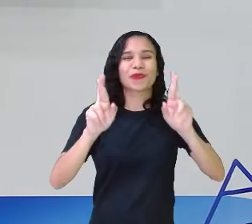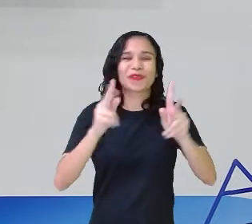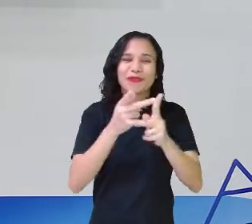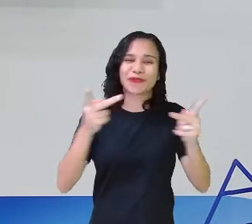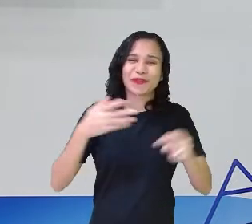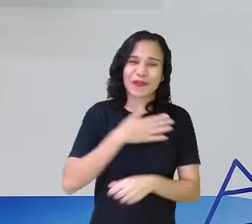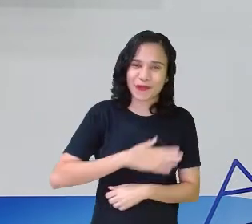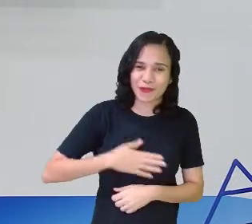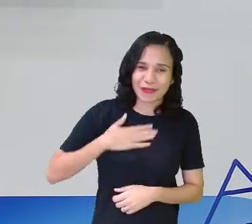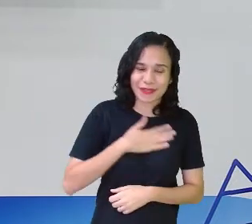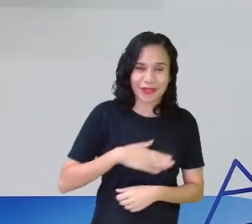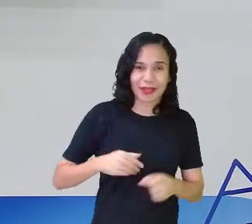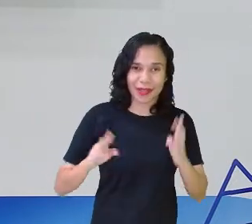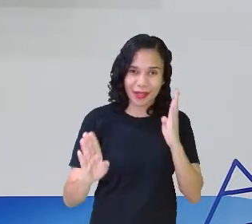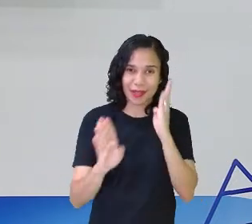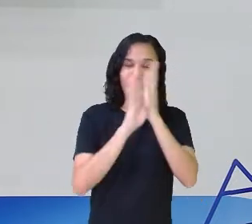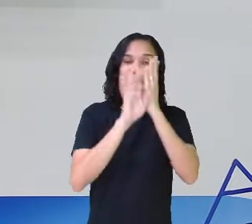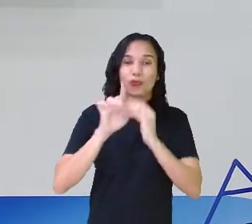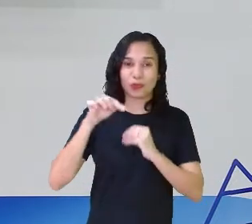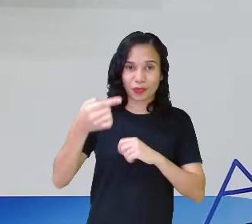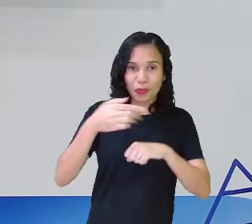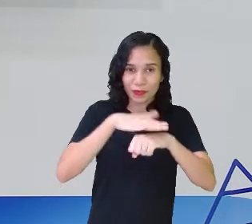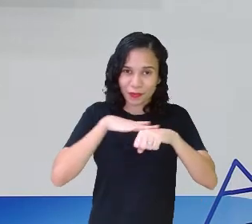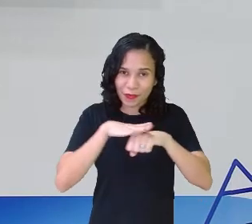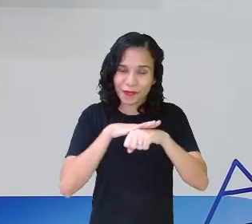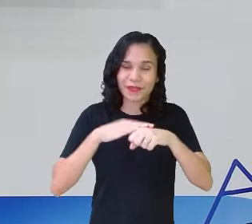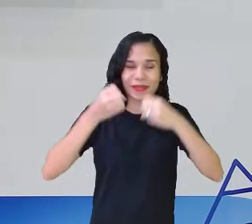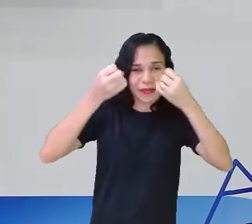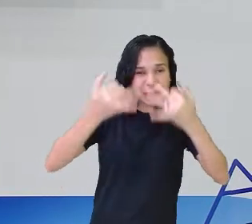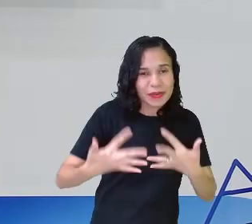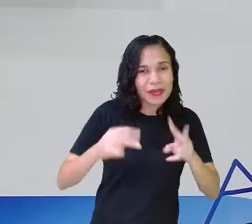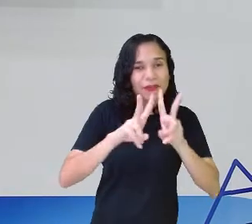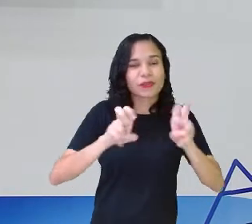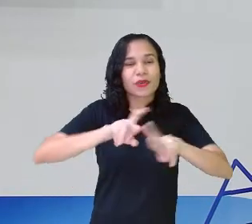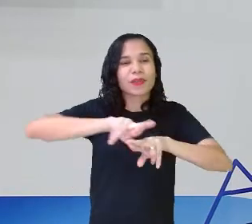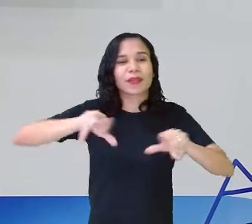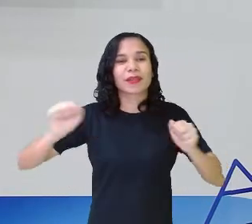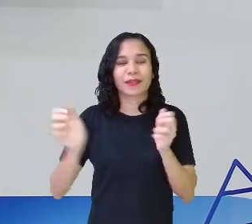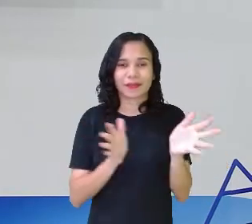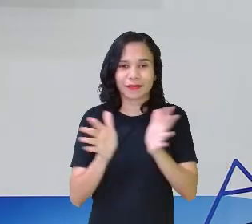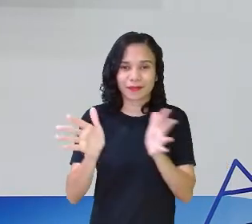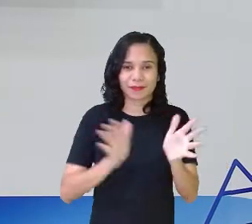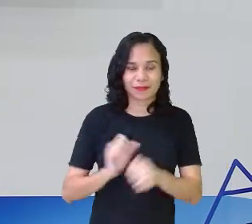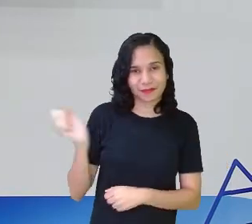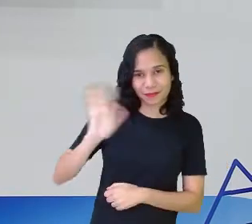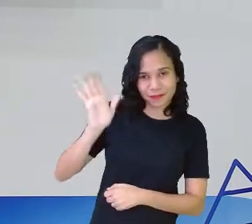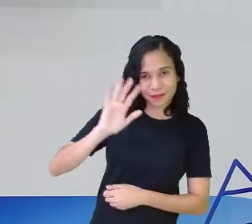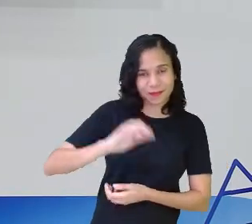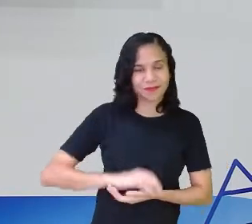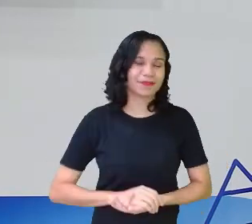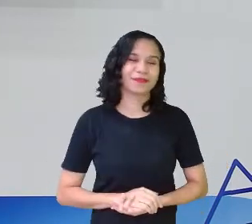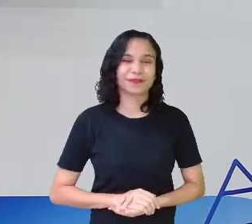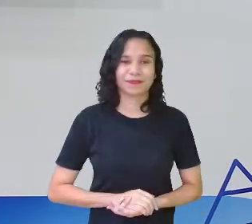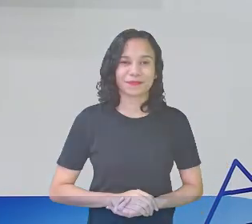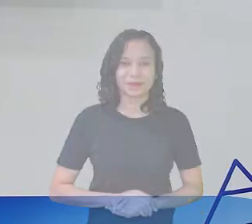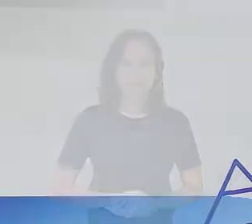tenham gostado. Aguardo vocês para a gente continuar falando sobre diferentes acessibilidades. Tchau, tchau!